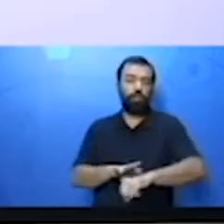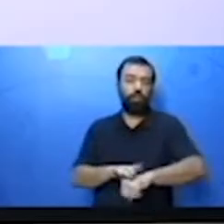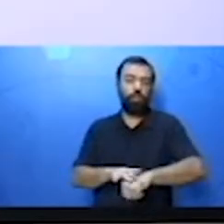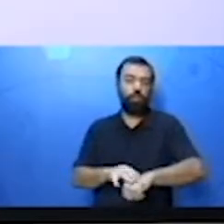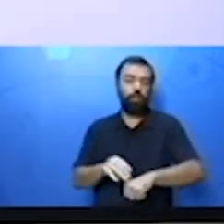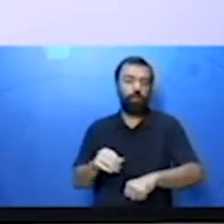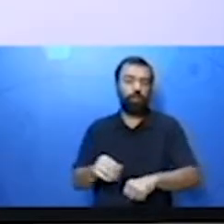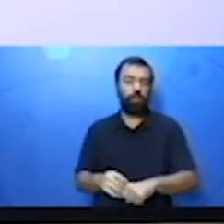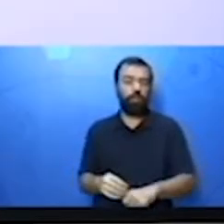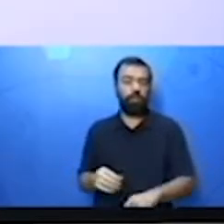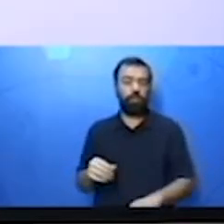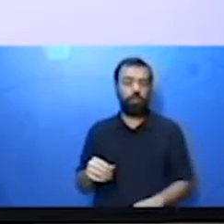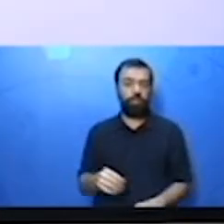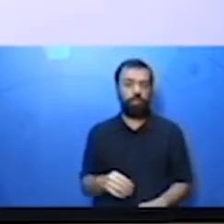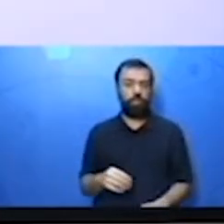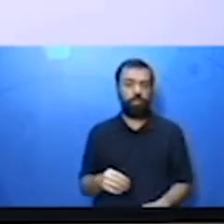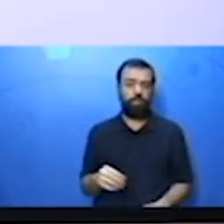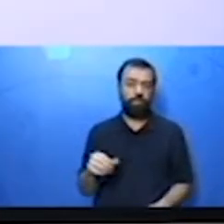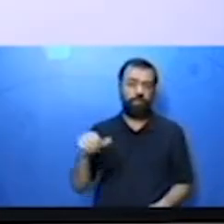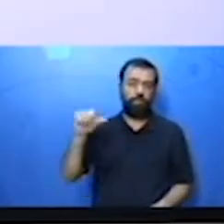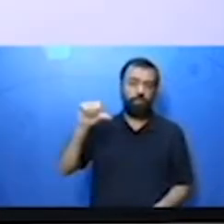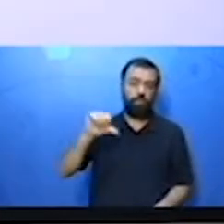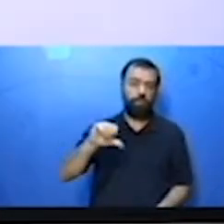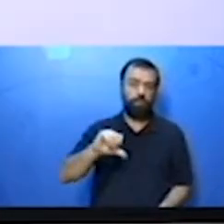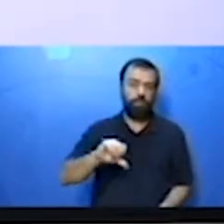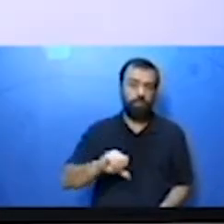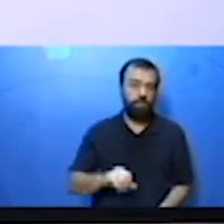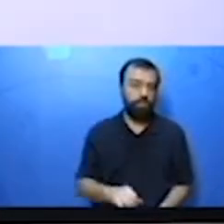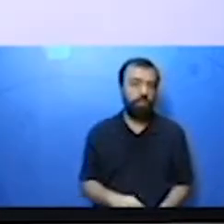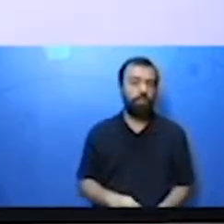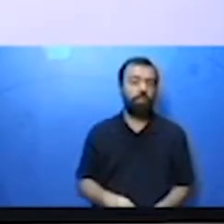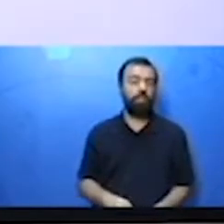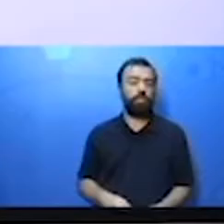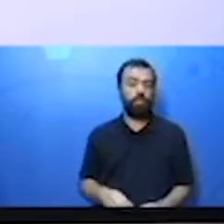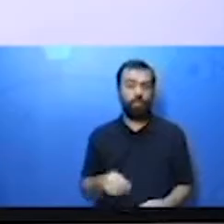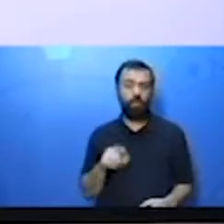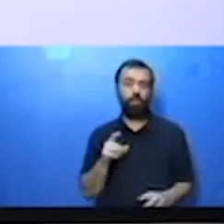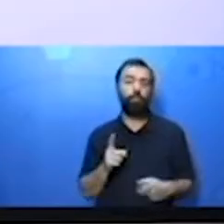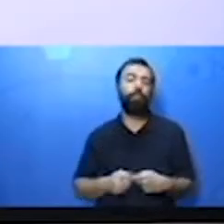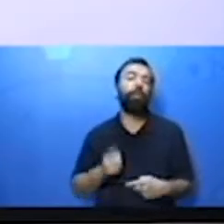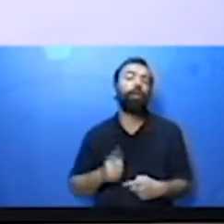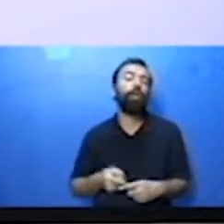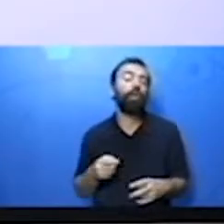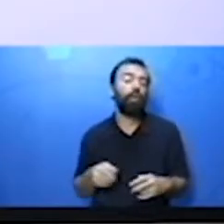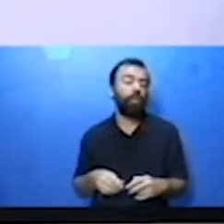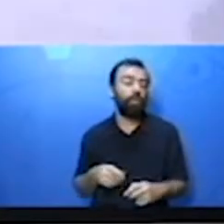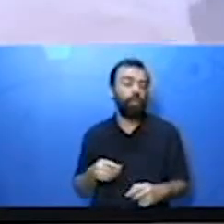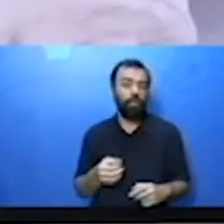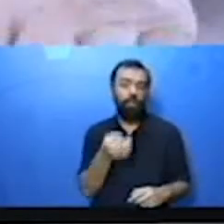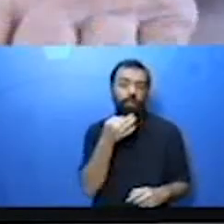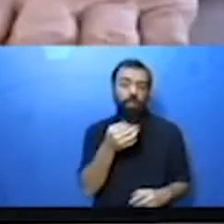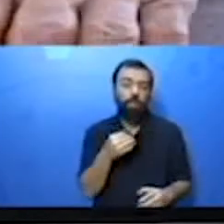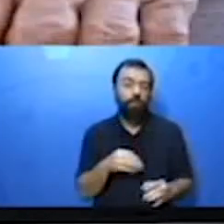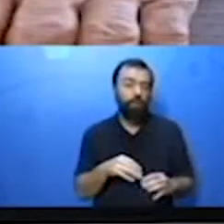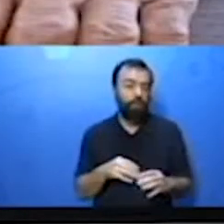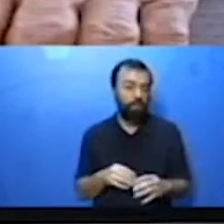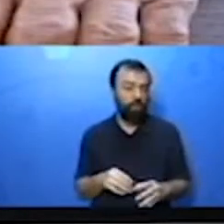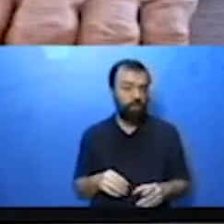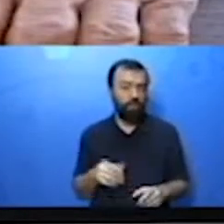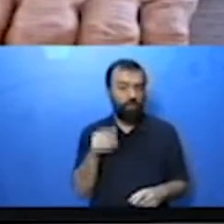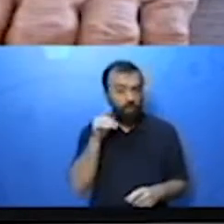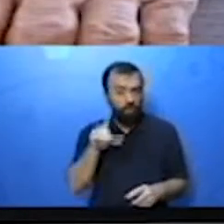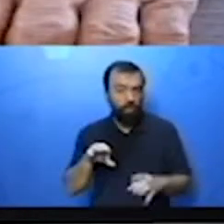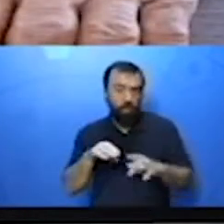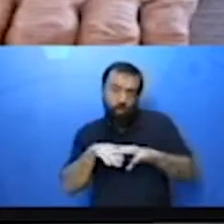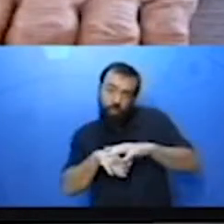que a utilização inadequada pode esconder determinados sintomas. Ou seja, eu pego e tomo